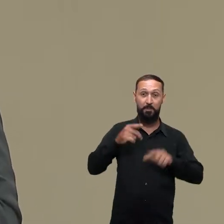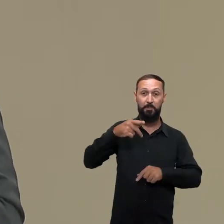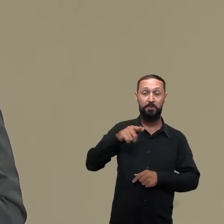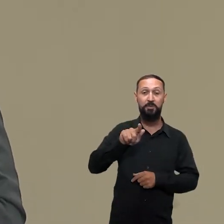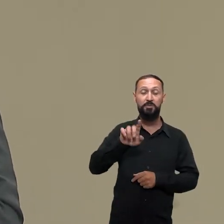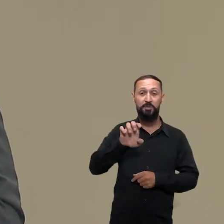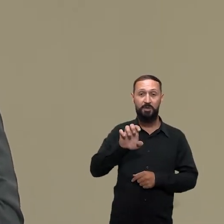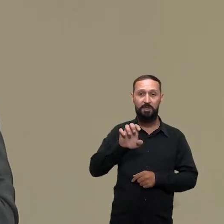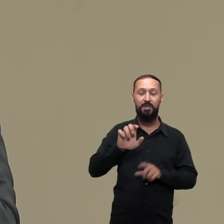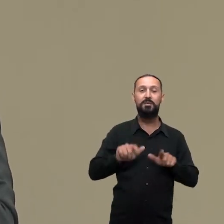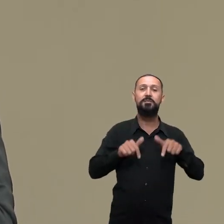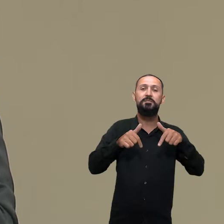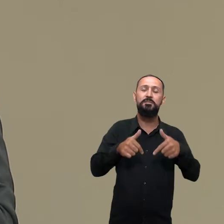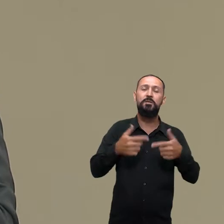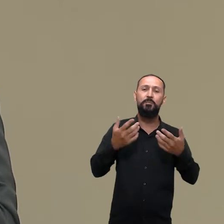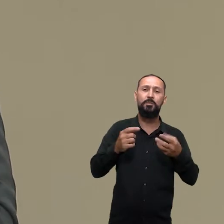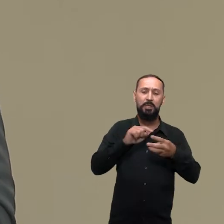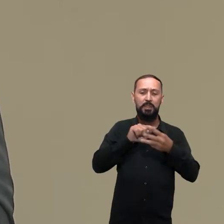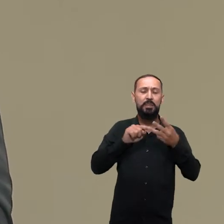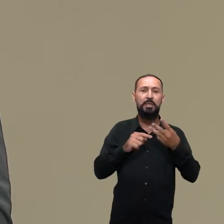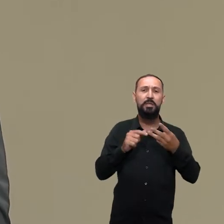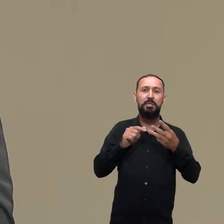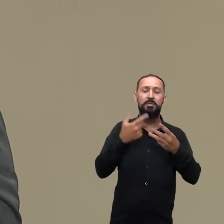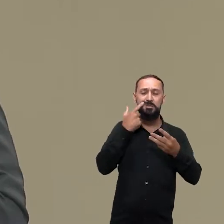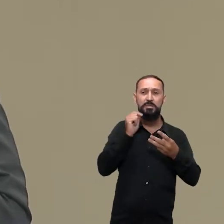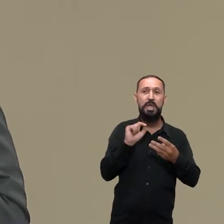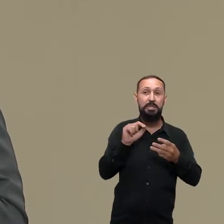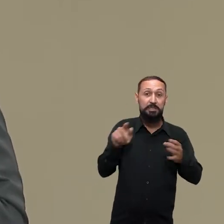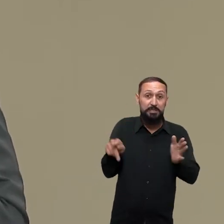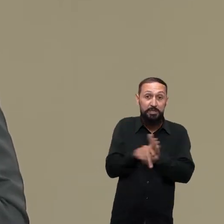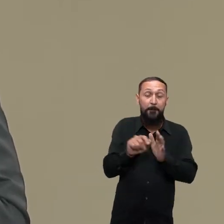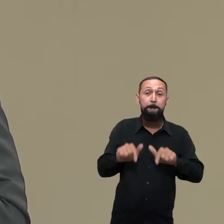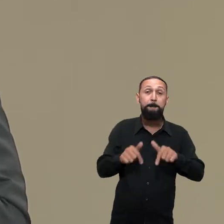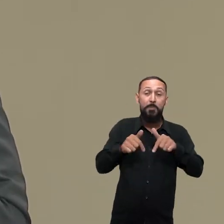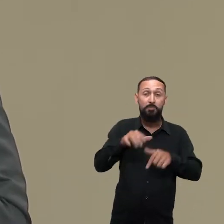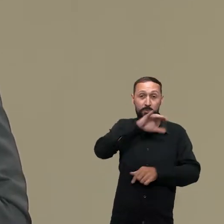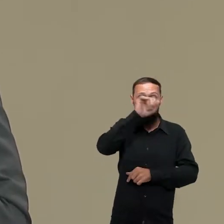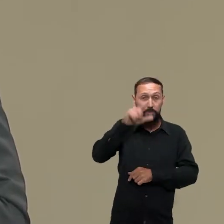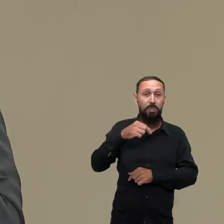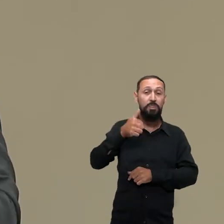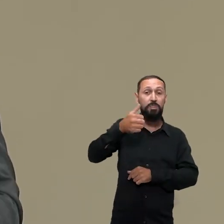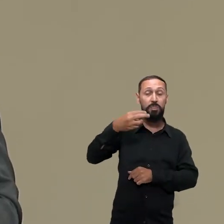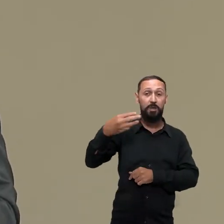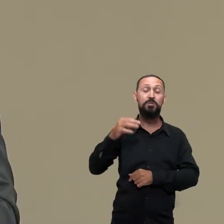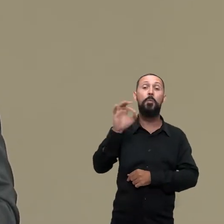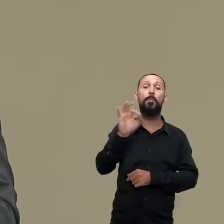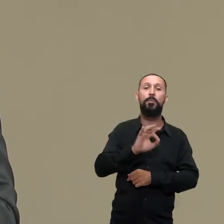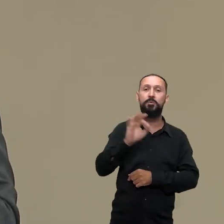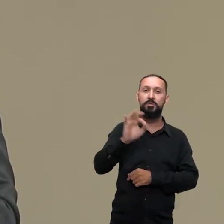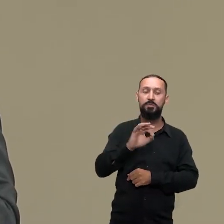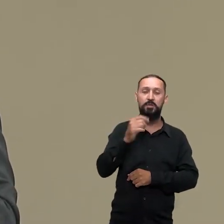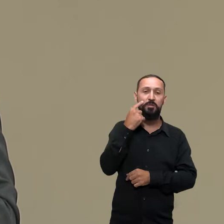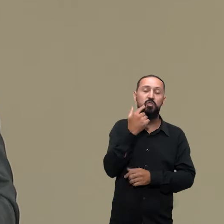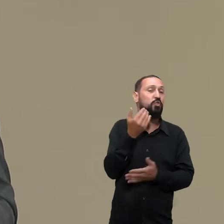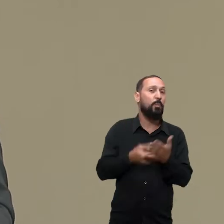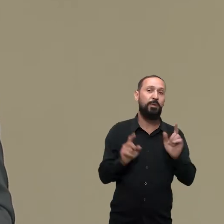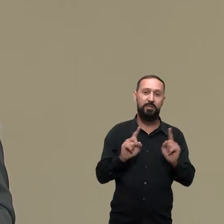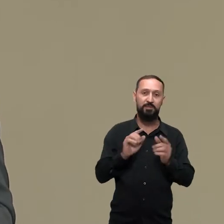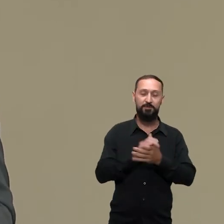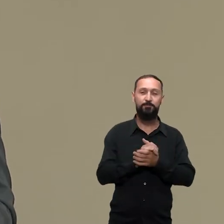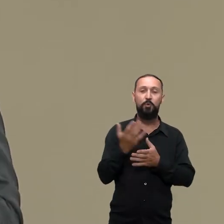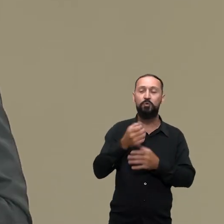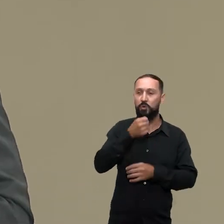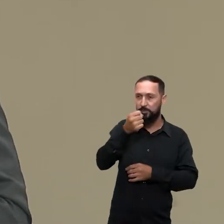Bem-vindos ao PG em Ação. Hoje vamos falar sobre como 3 ações do estado de Mato Grosso do Sul garantiram que 13% da arrecadação do estado não